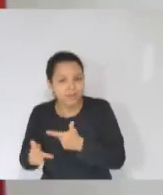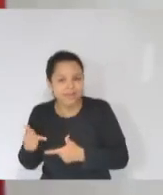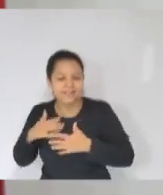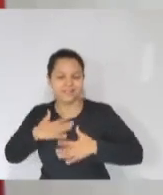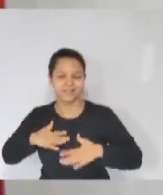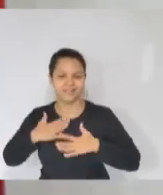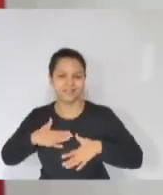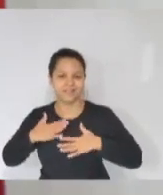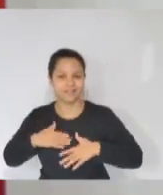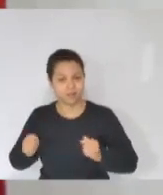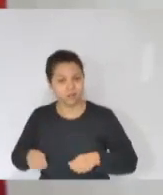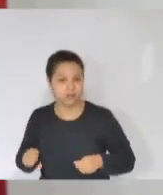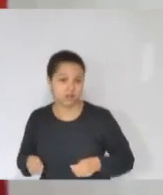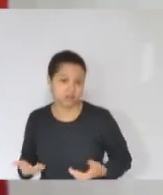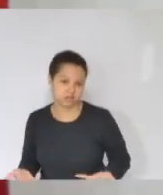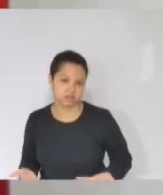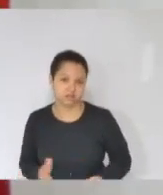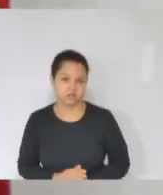produzindo.